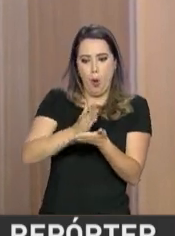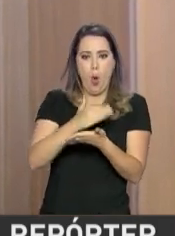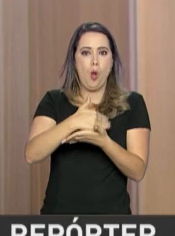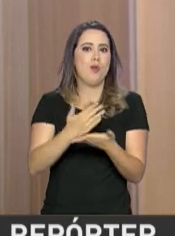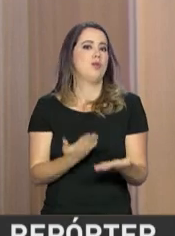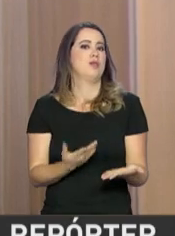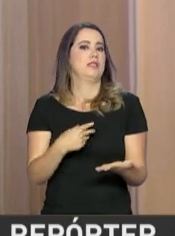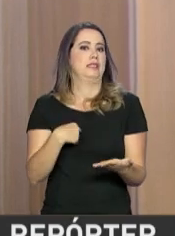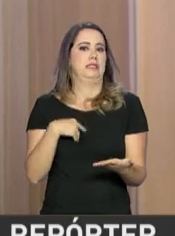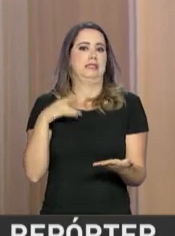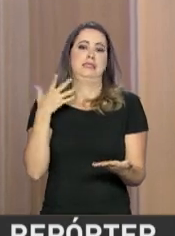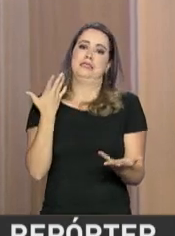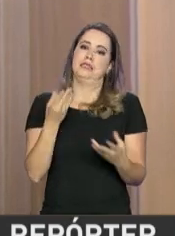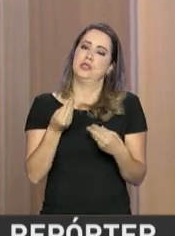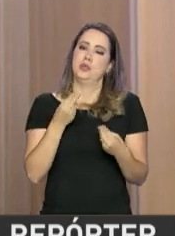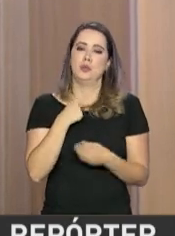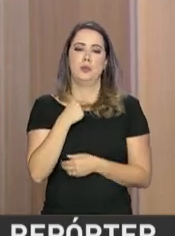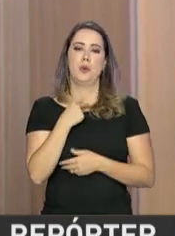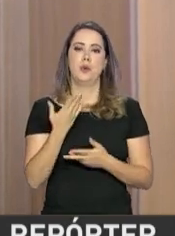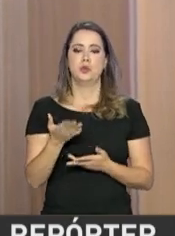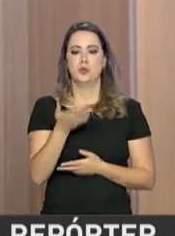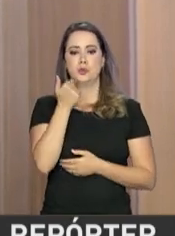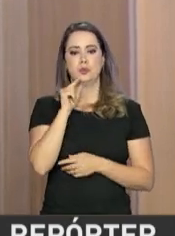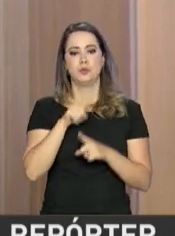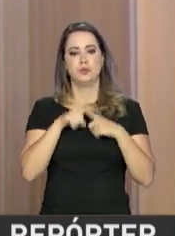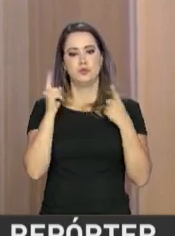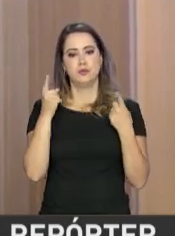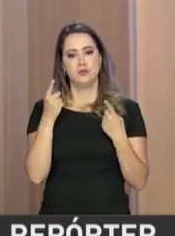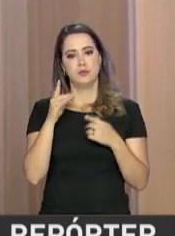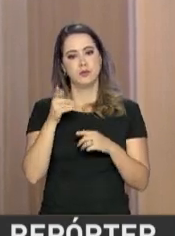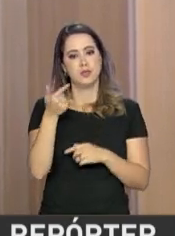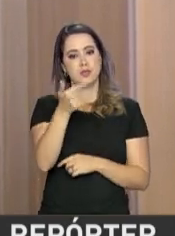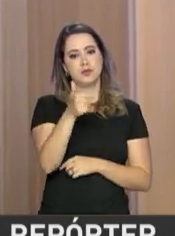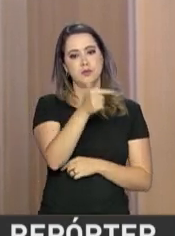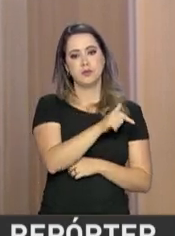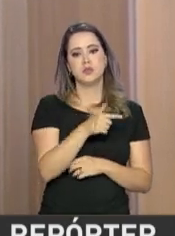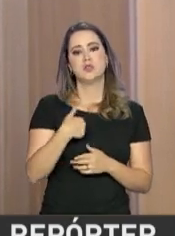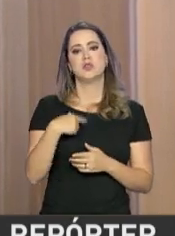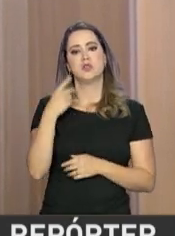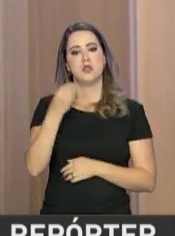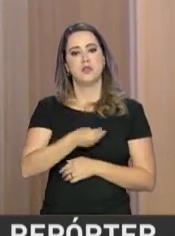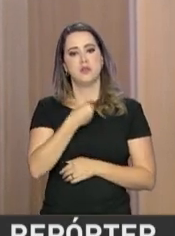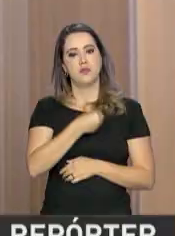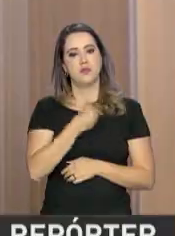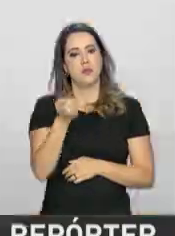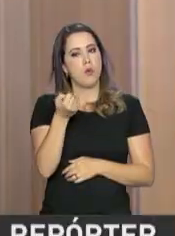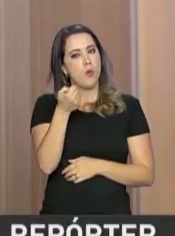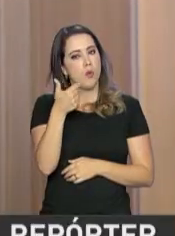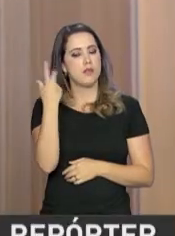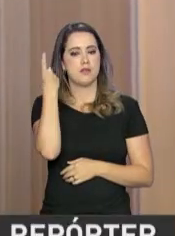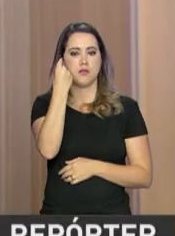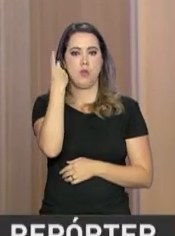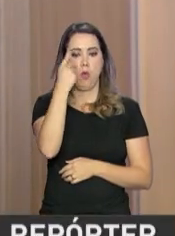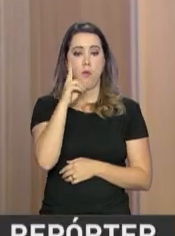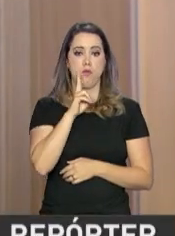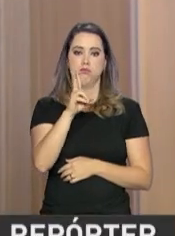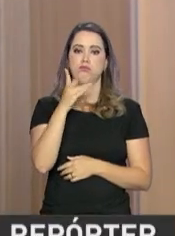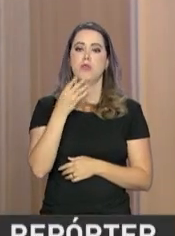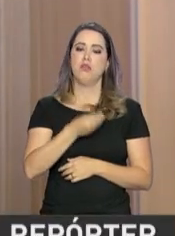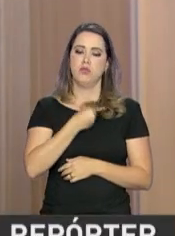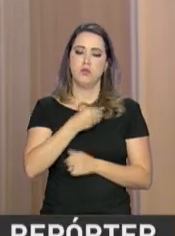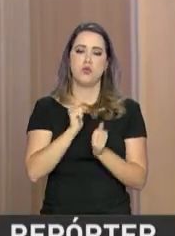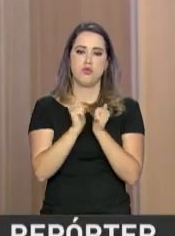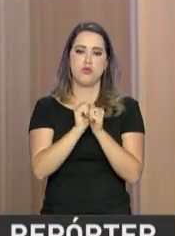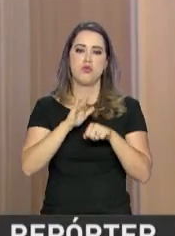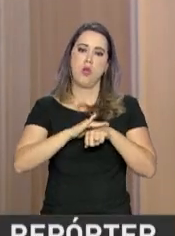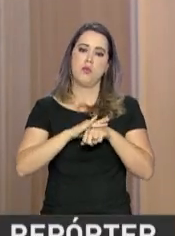eu fico saímos em mas no restante leva uma vida quase normal eu aprendi a conviver quando